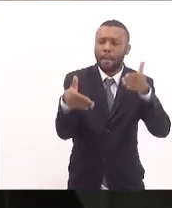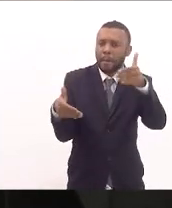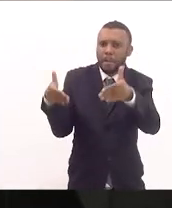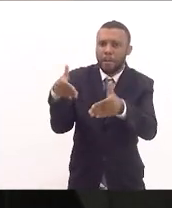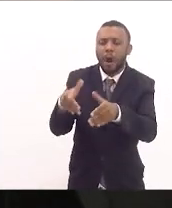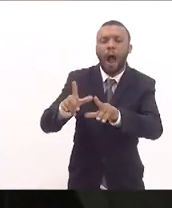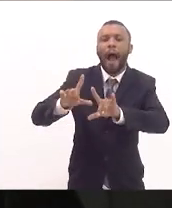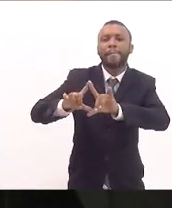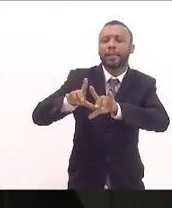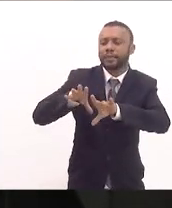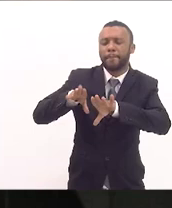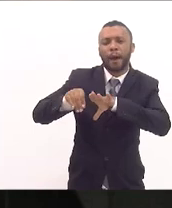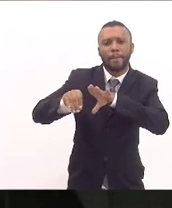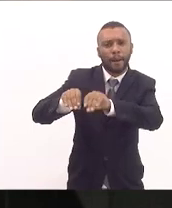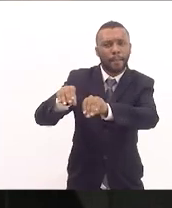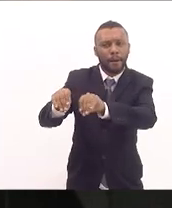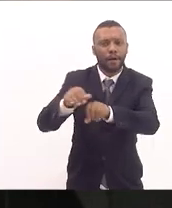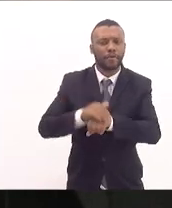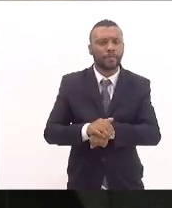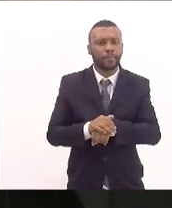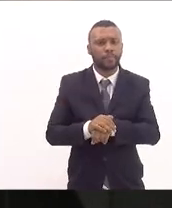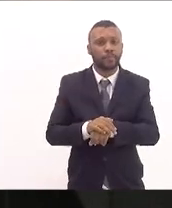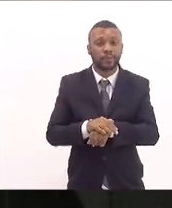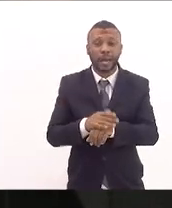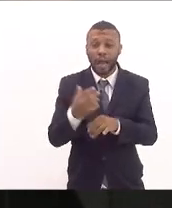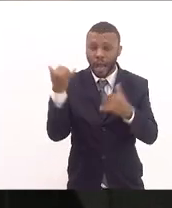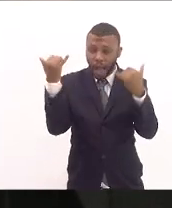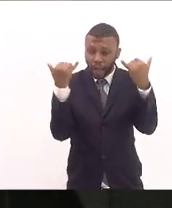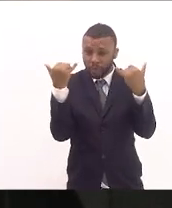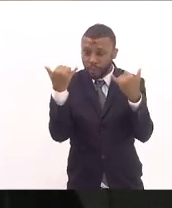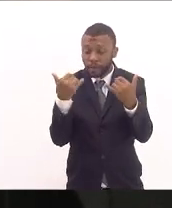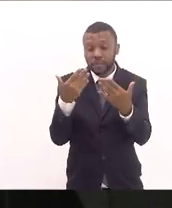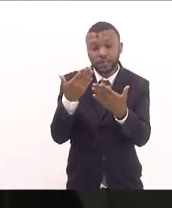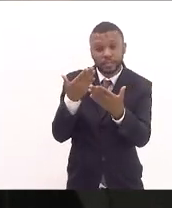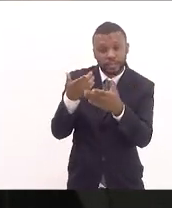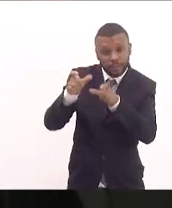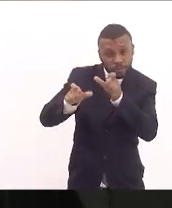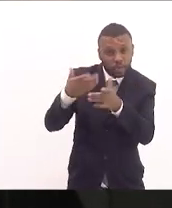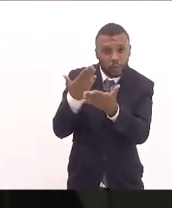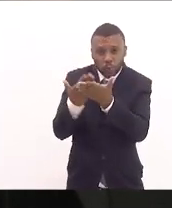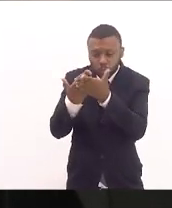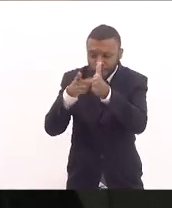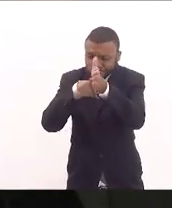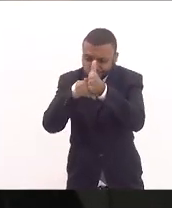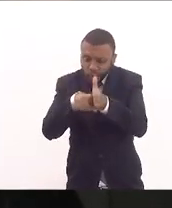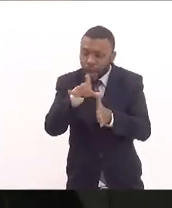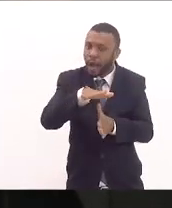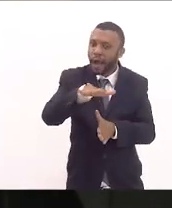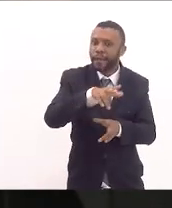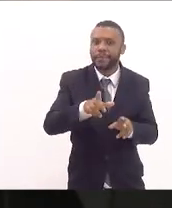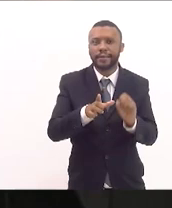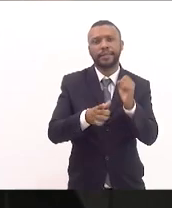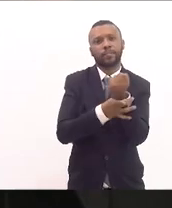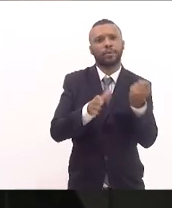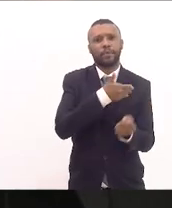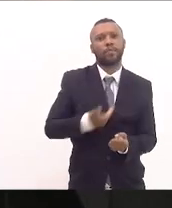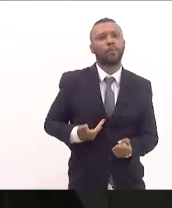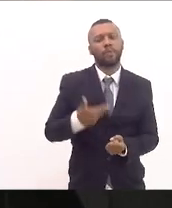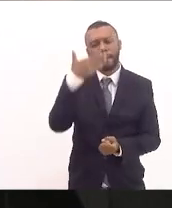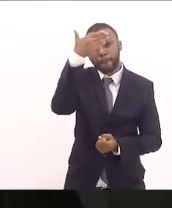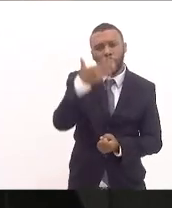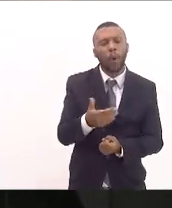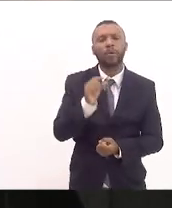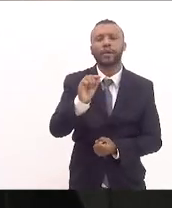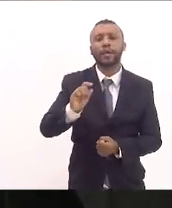milícias os dados dos estudiosos da Segurança Pública demonstra que na Cidade